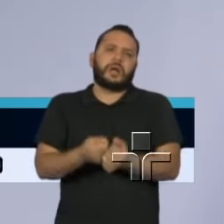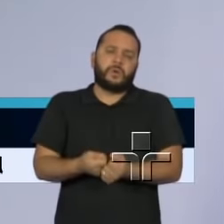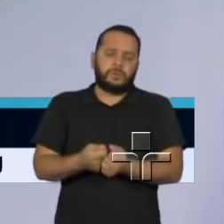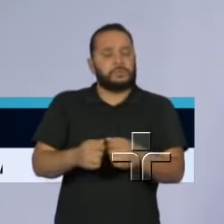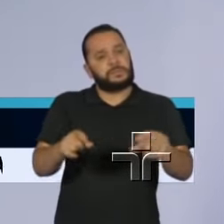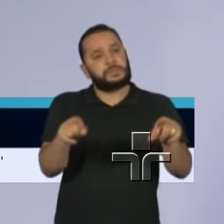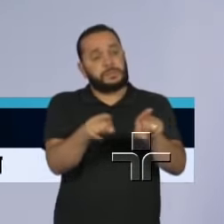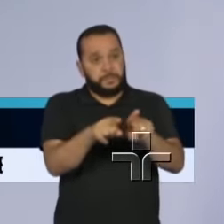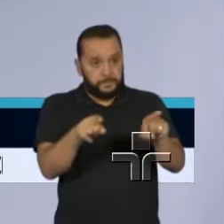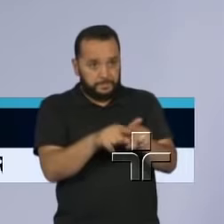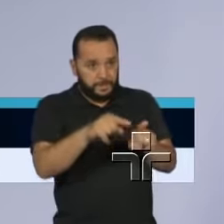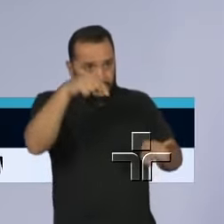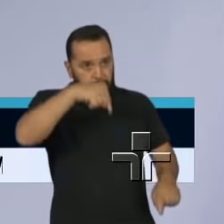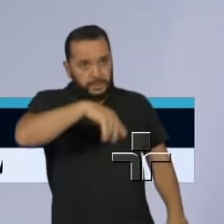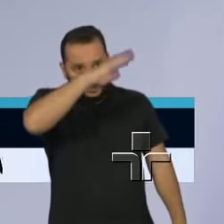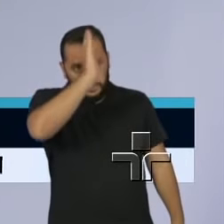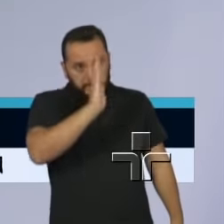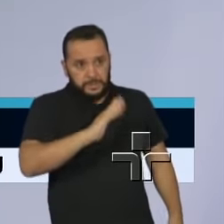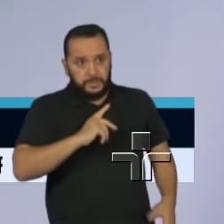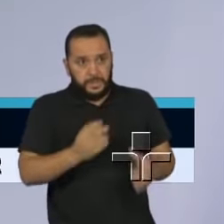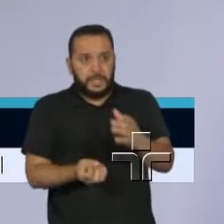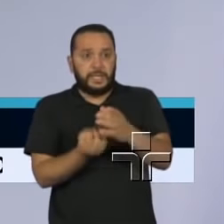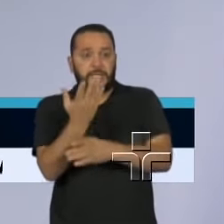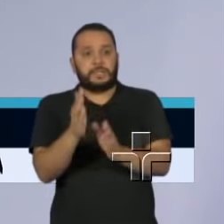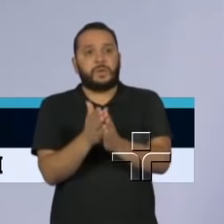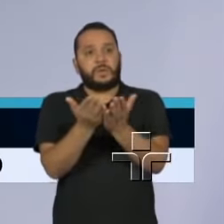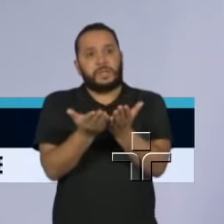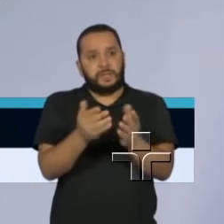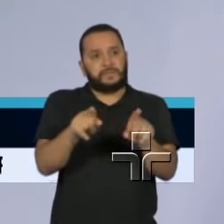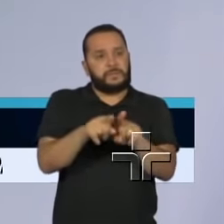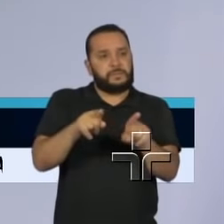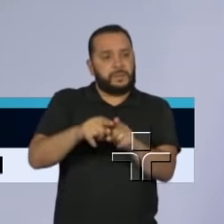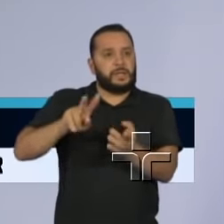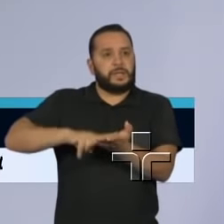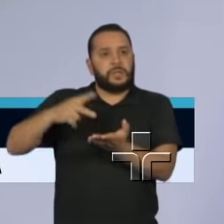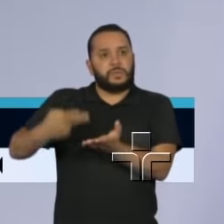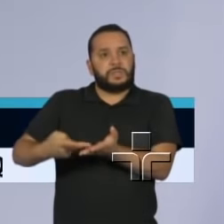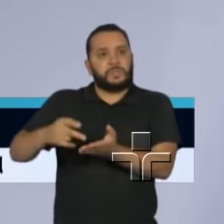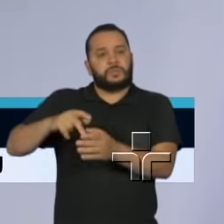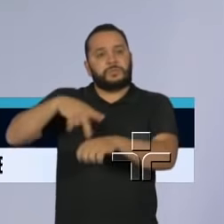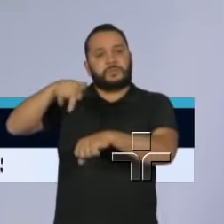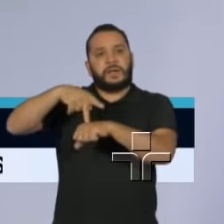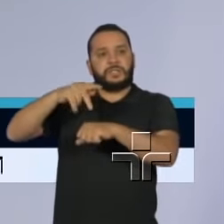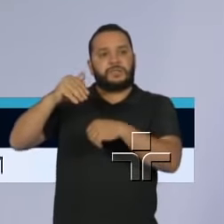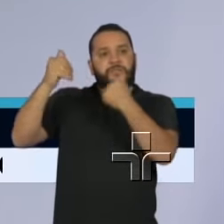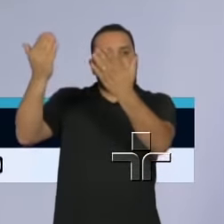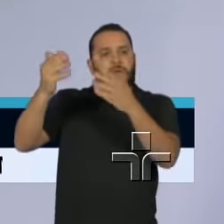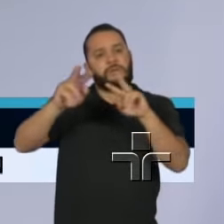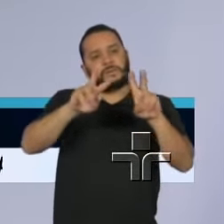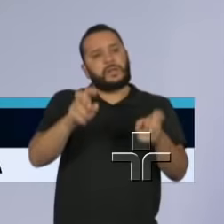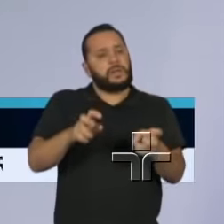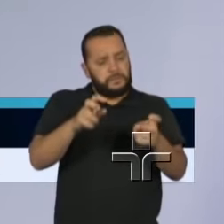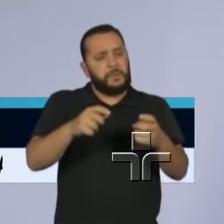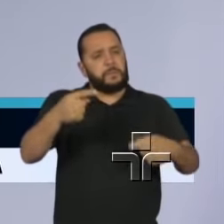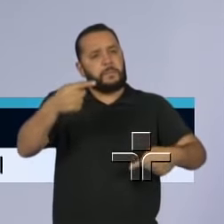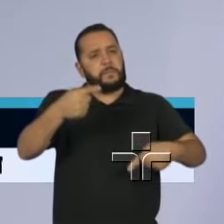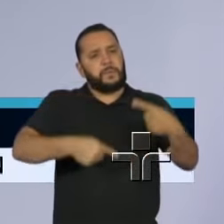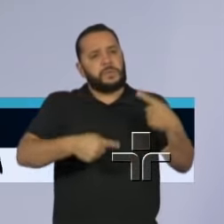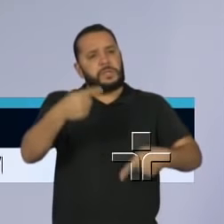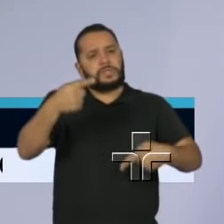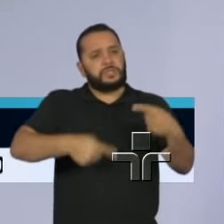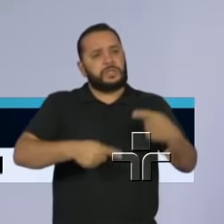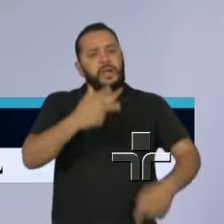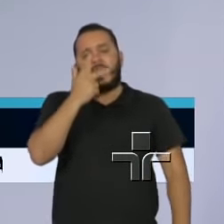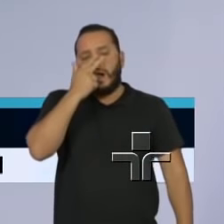produção brasileira, seja de livros traduzidos, seja de autores nacionais, sobre política, em geral, é uma produção